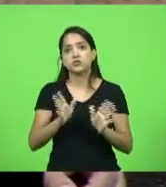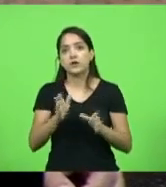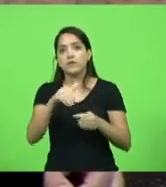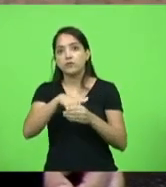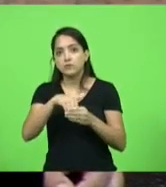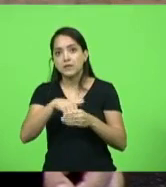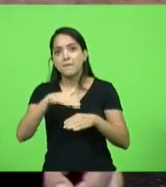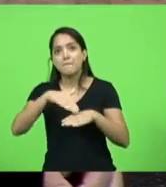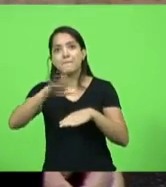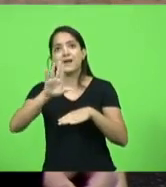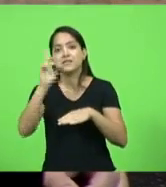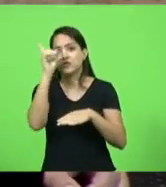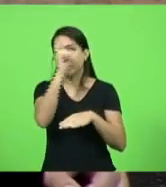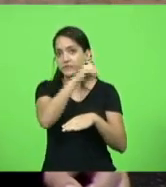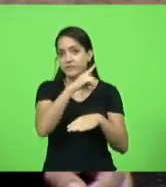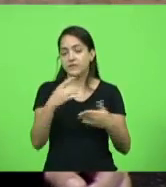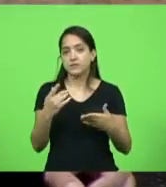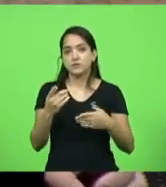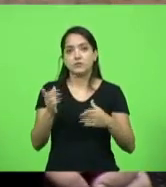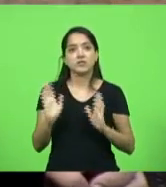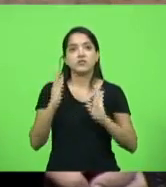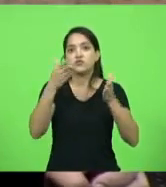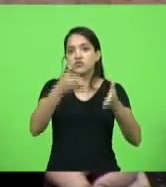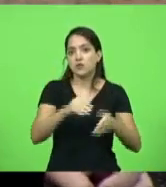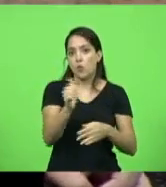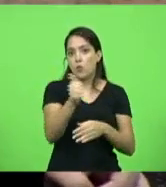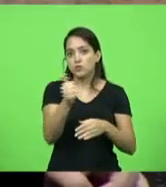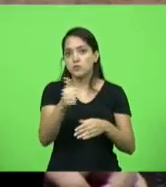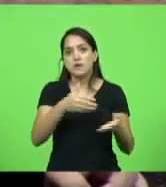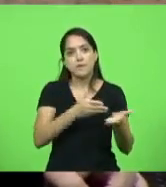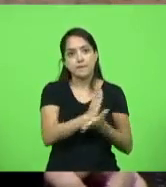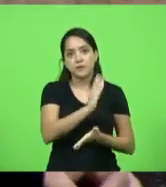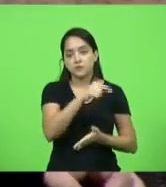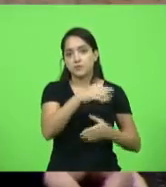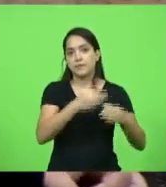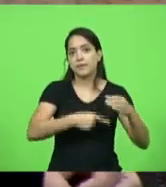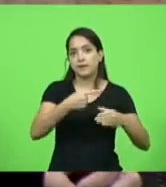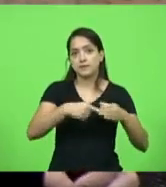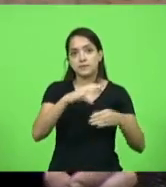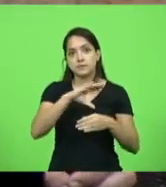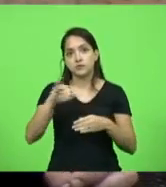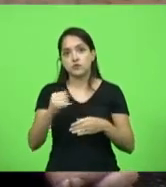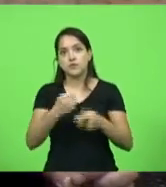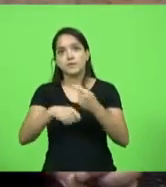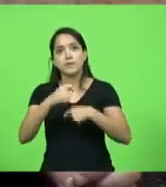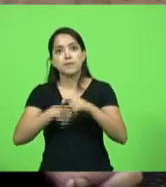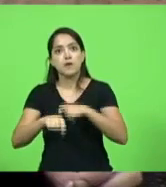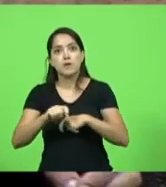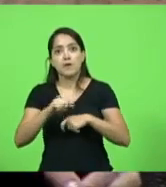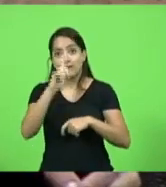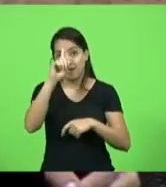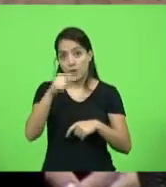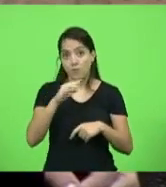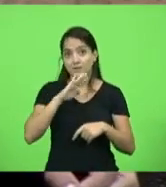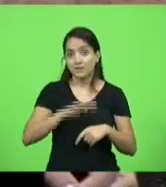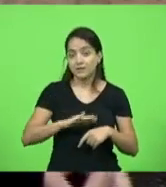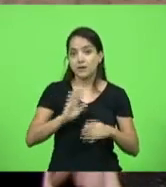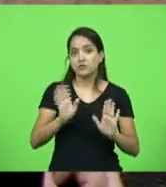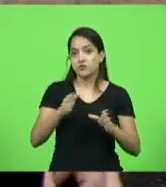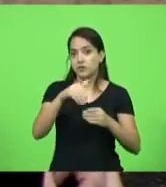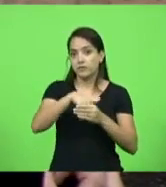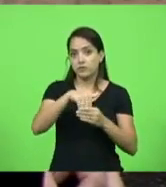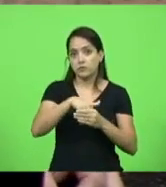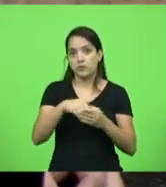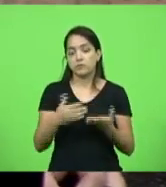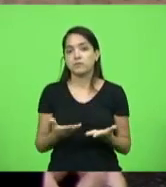muito mais cabeluda aqui, que chegou 11 horas da manhã, passou pela CCJ, passou pela Finanças, e 1 da tarde a gente estava votando,